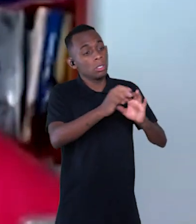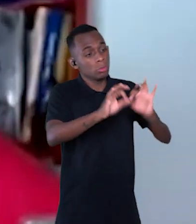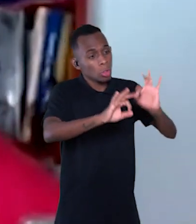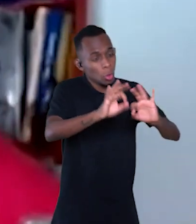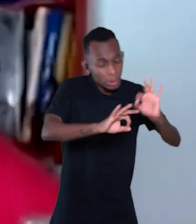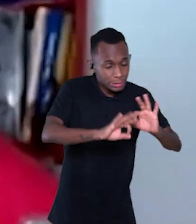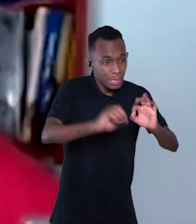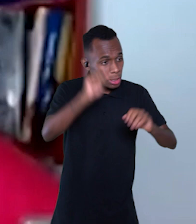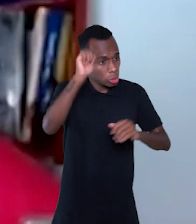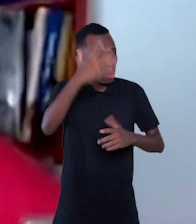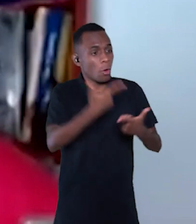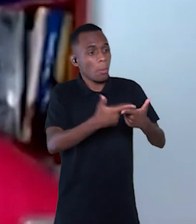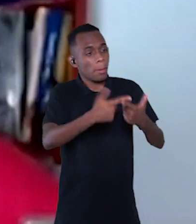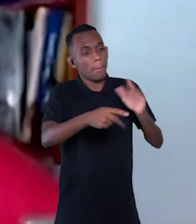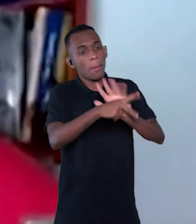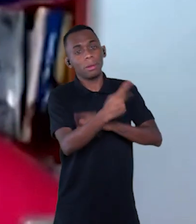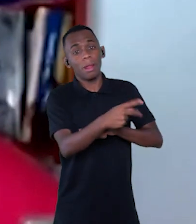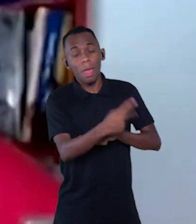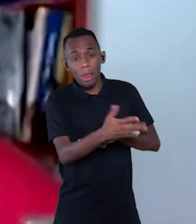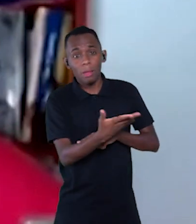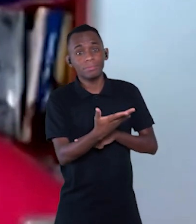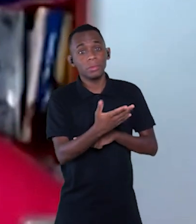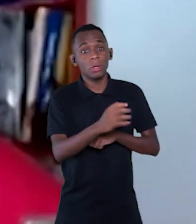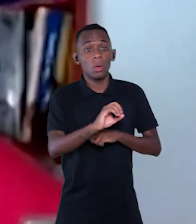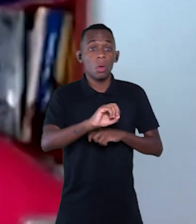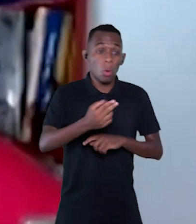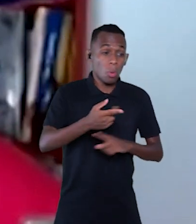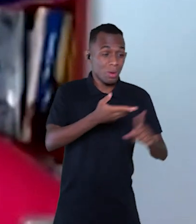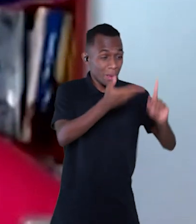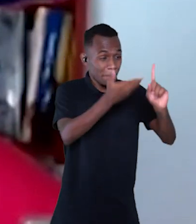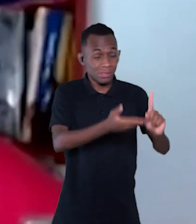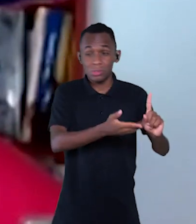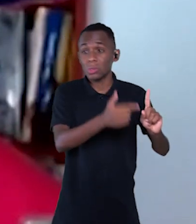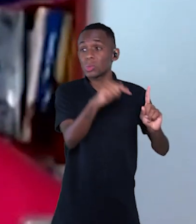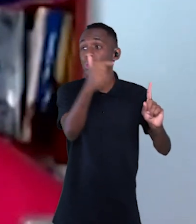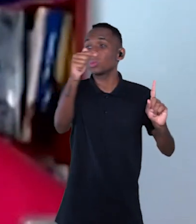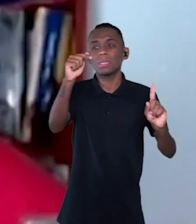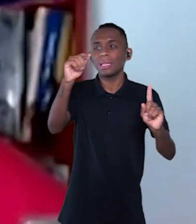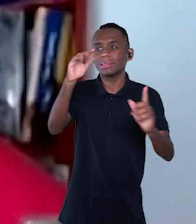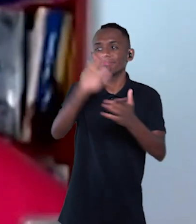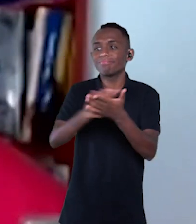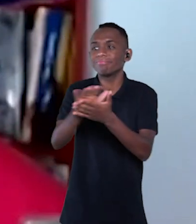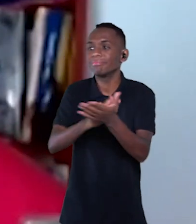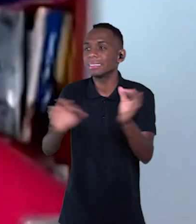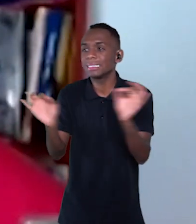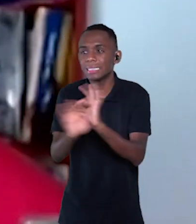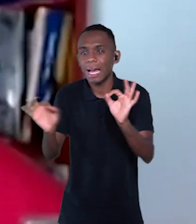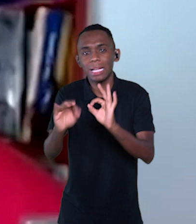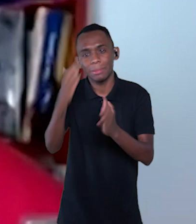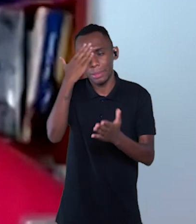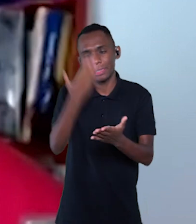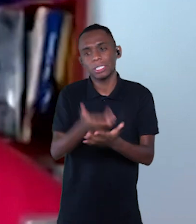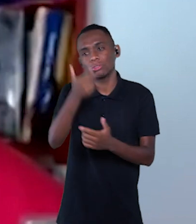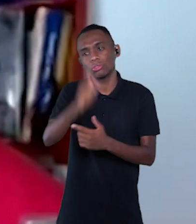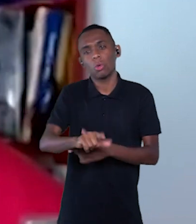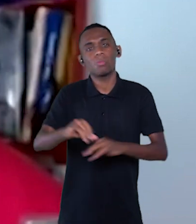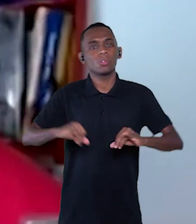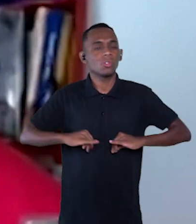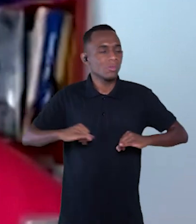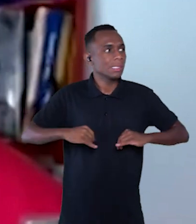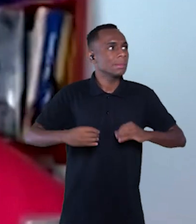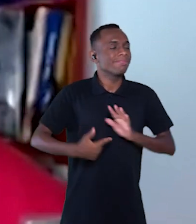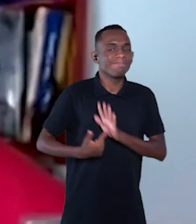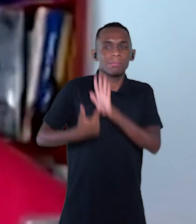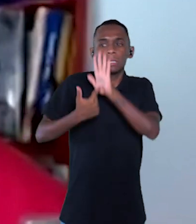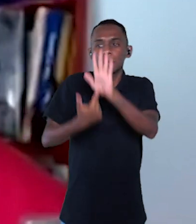aquele problema, ou muitas vezes aquela pessoa não tem mais ninguém em quem ela vai confiar aquele sofrimento, aquela dor que ela